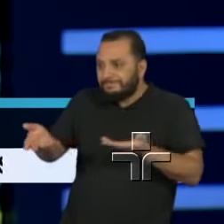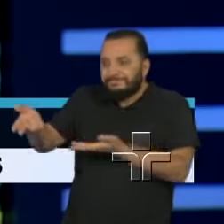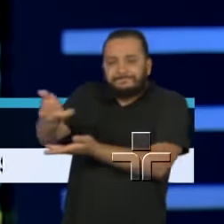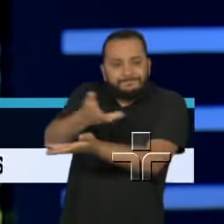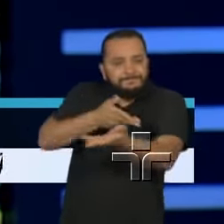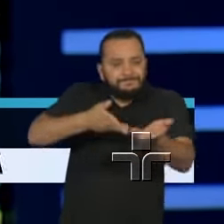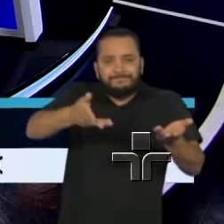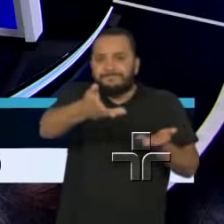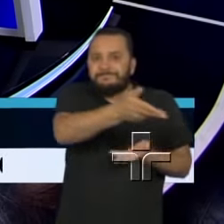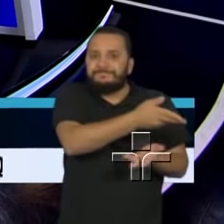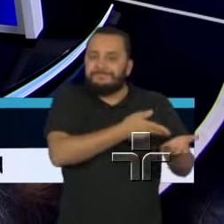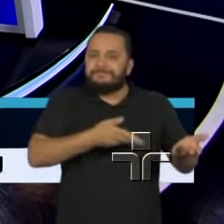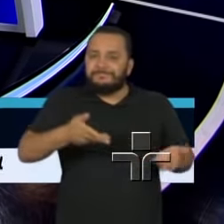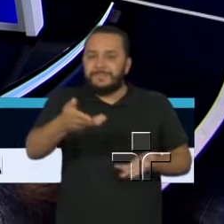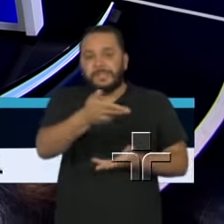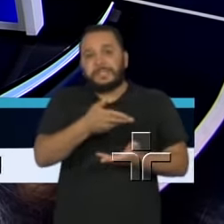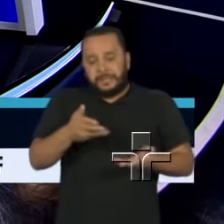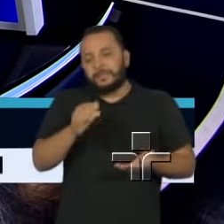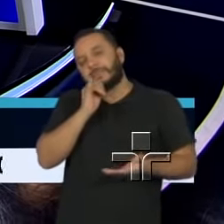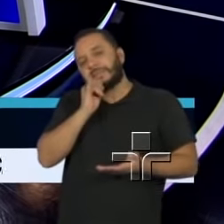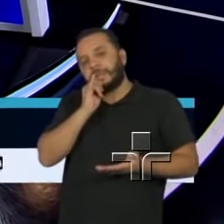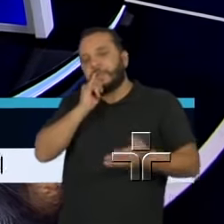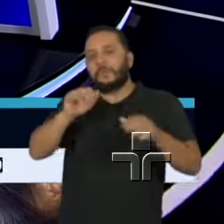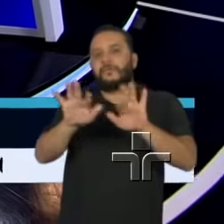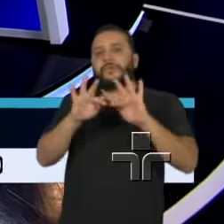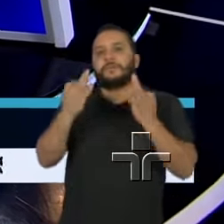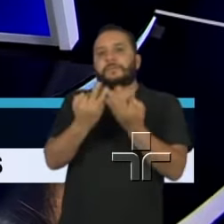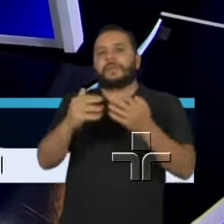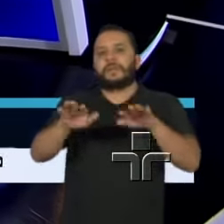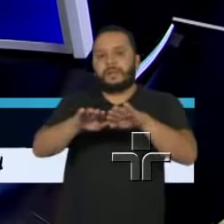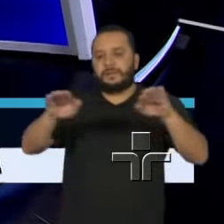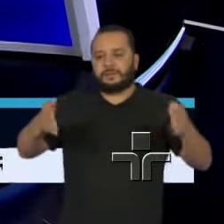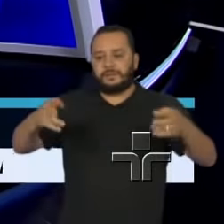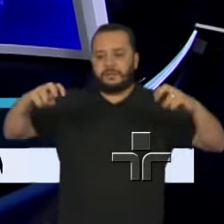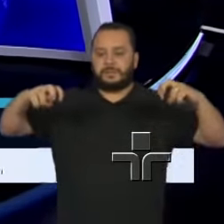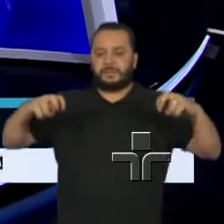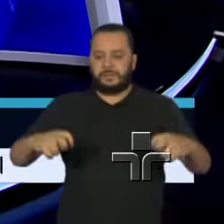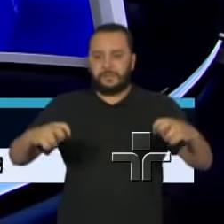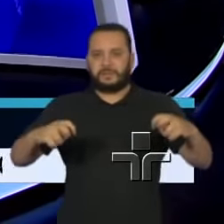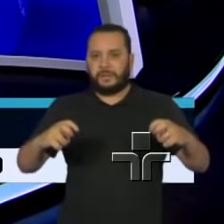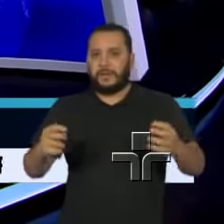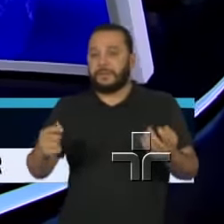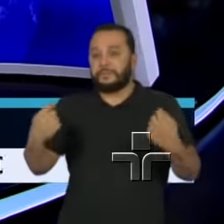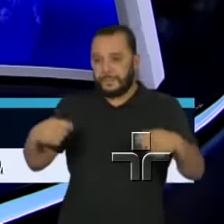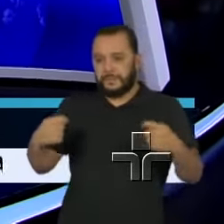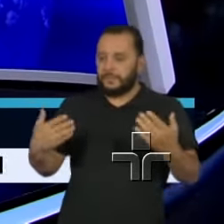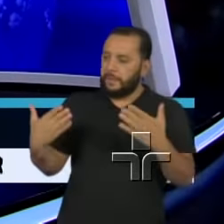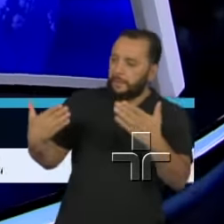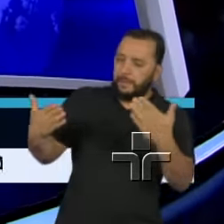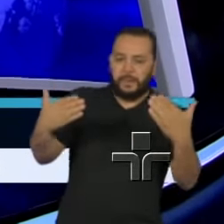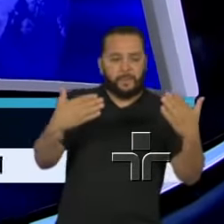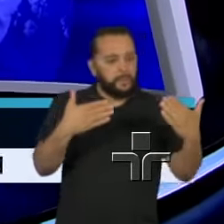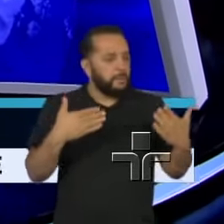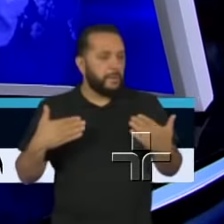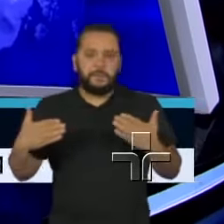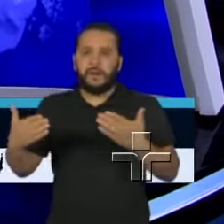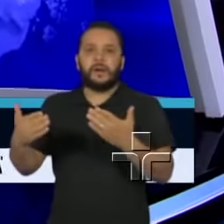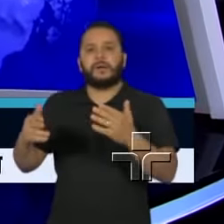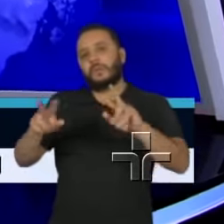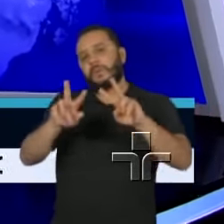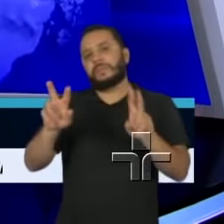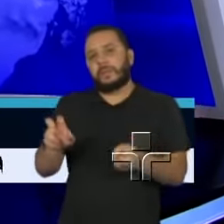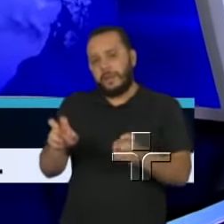dentro. Porque hoje sentar-se à mesa com seus familiares, né, exige até um pouco de informação qualificada para você debater, né?